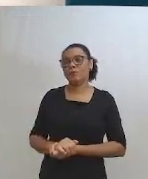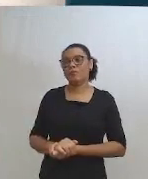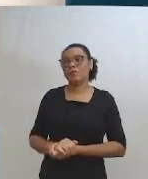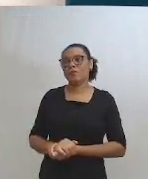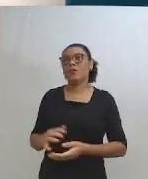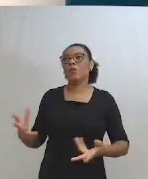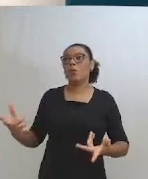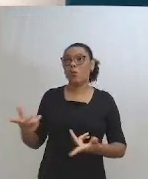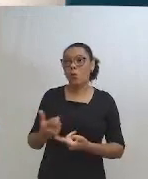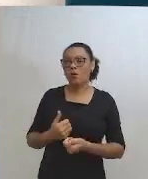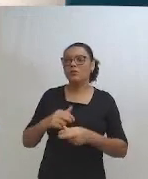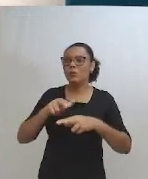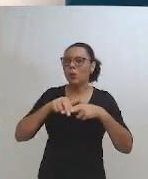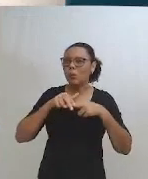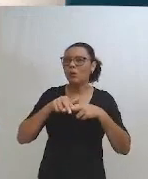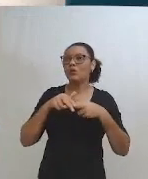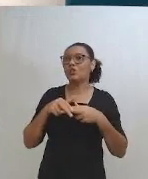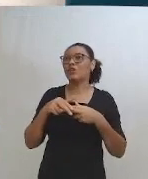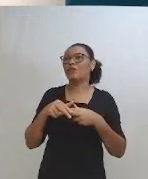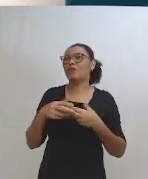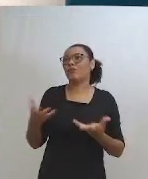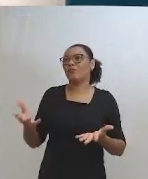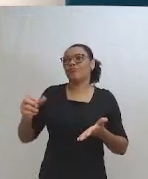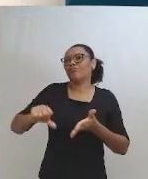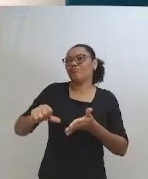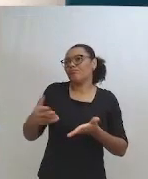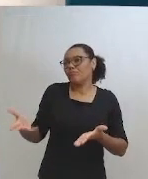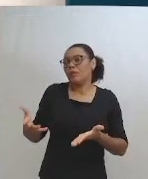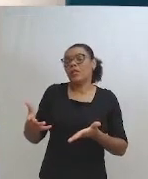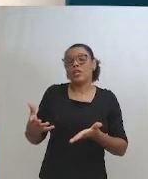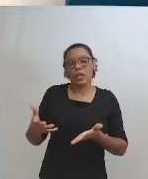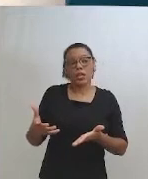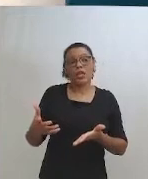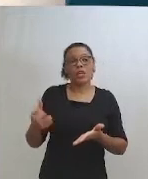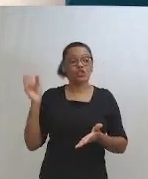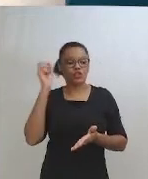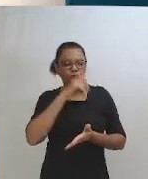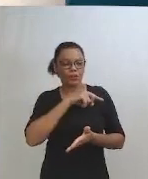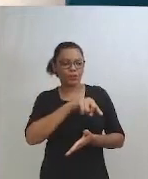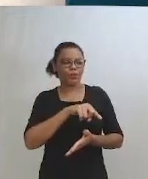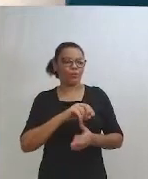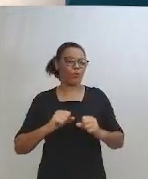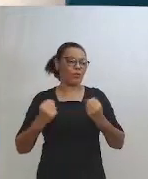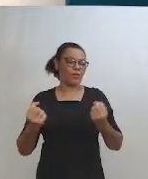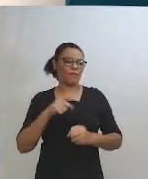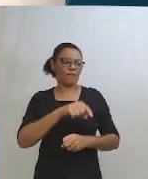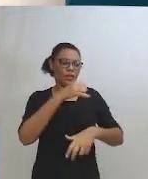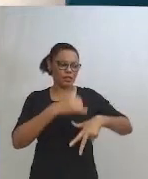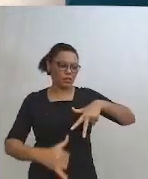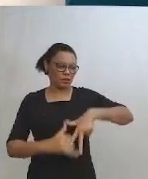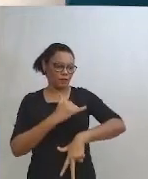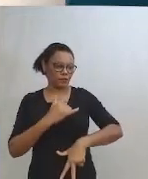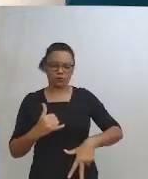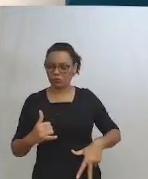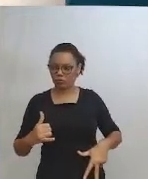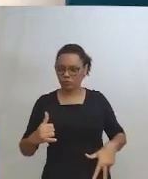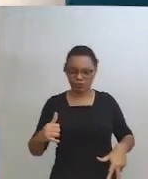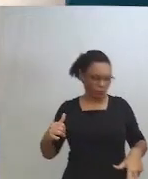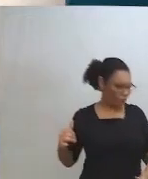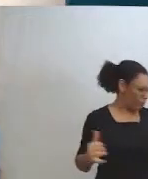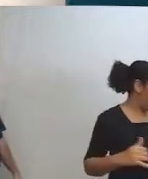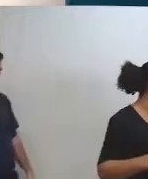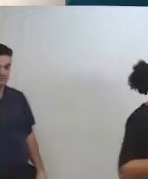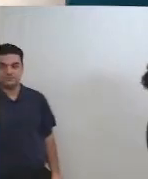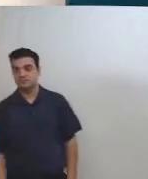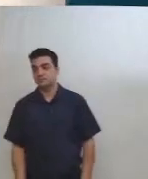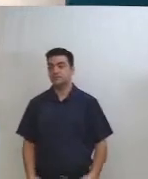do recurso que dificultou a defesa da vítima, elas são impertinentes com relação ao réu, ora paciente,